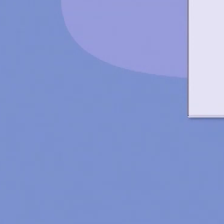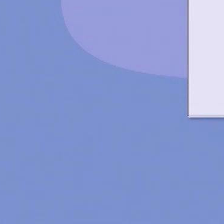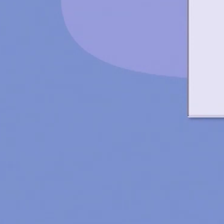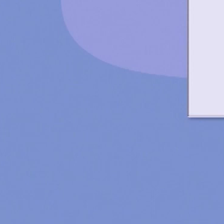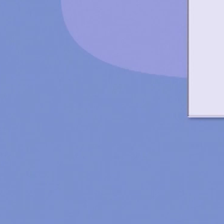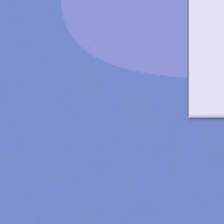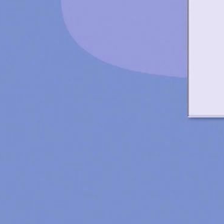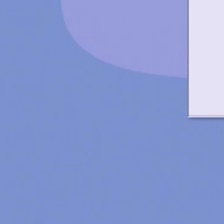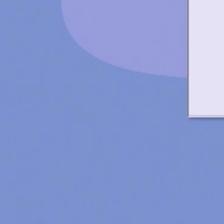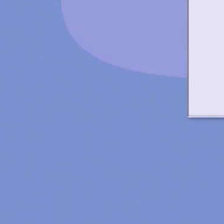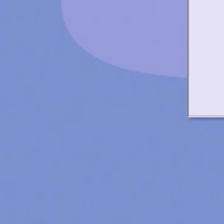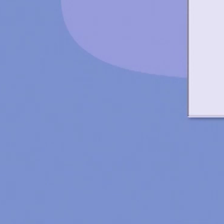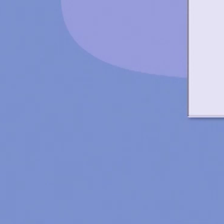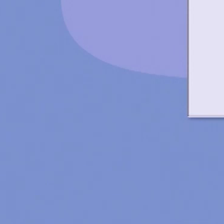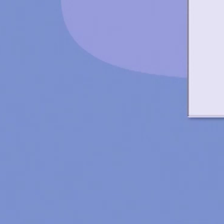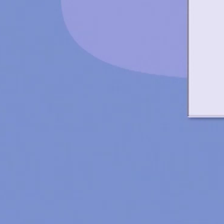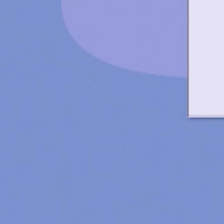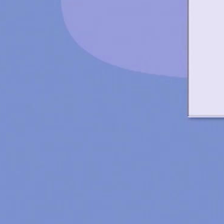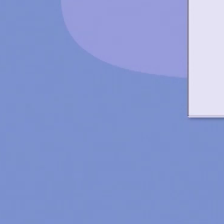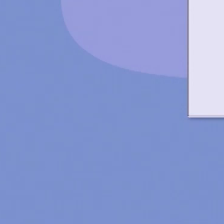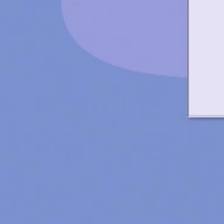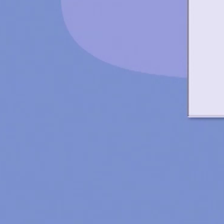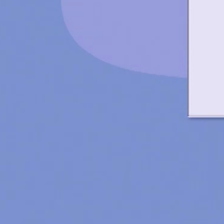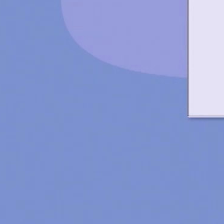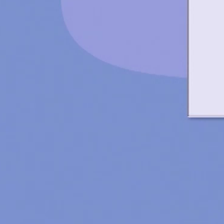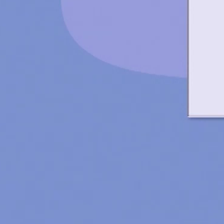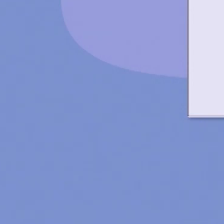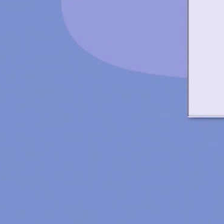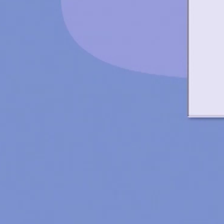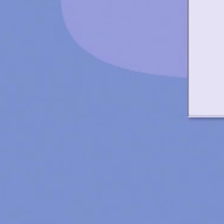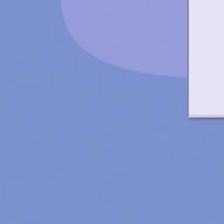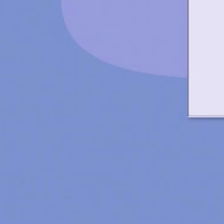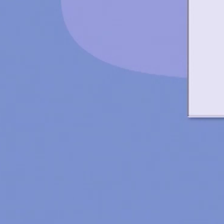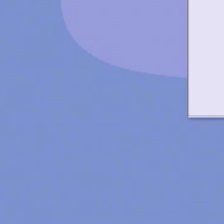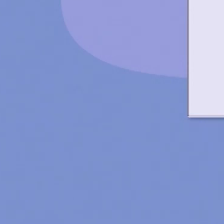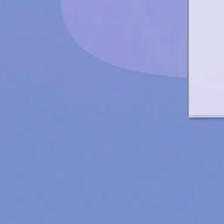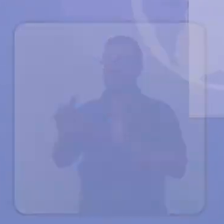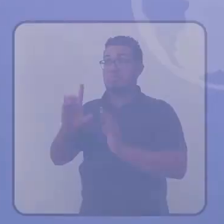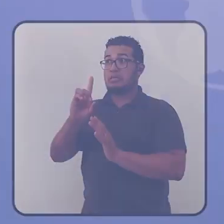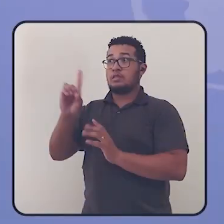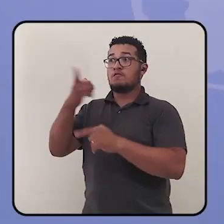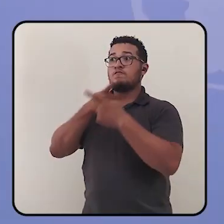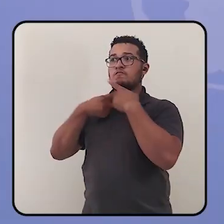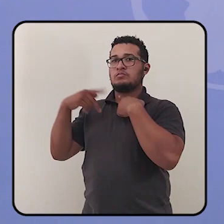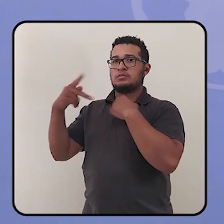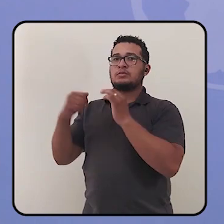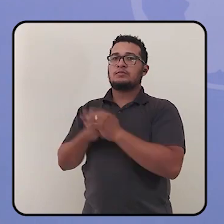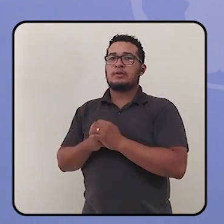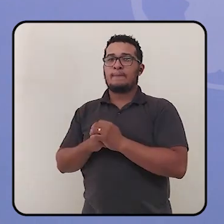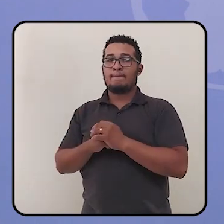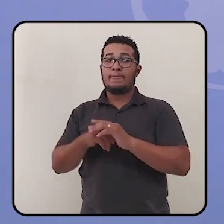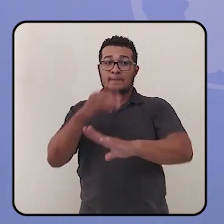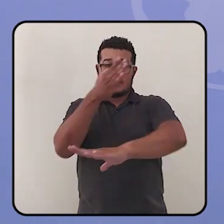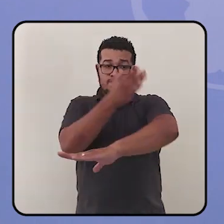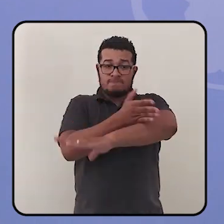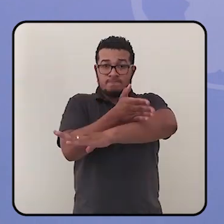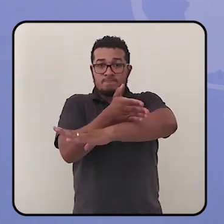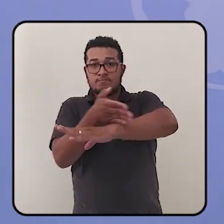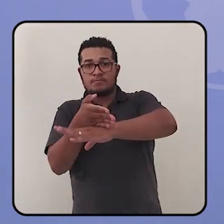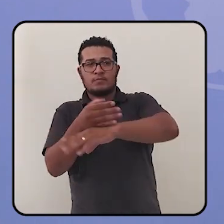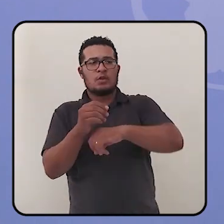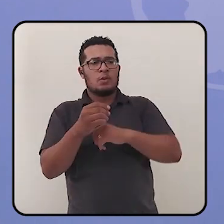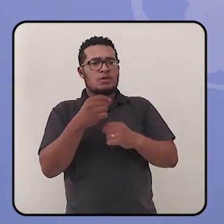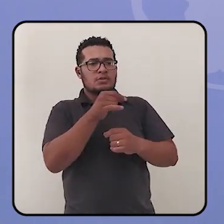ninguém iria investigar qual a causa daquela morte já no período do renascimento os homens começaram a investigar